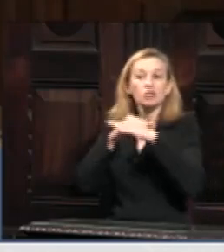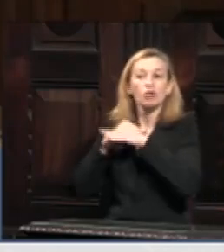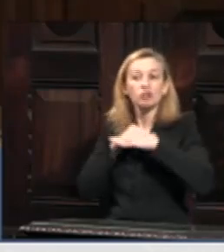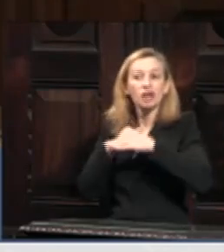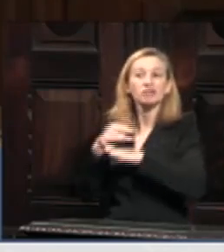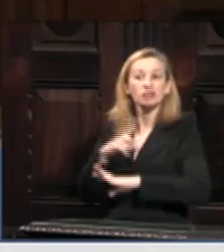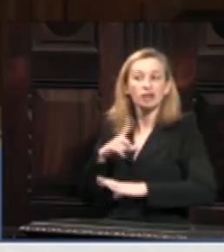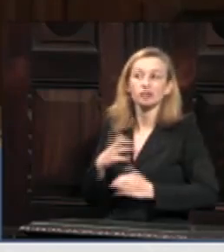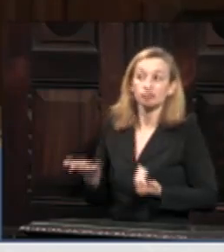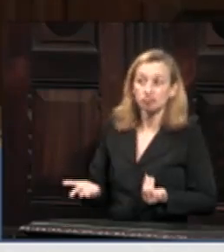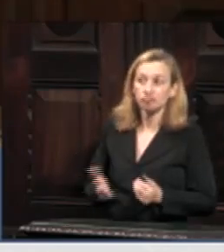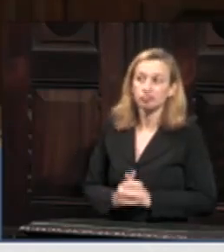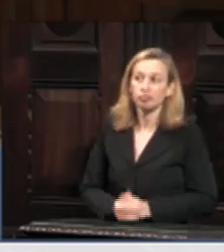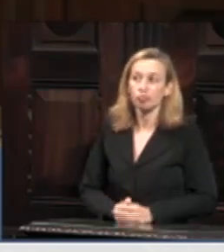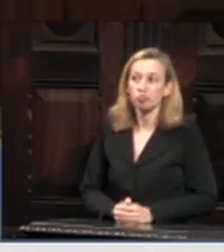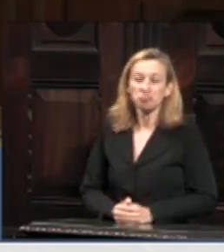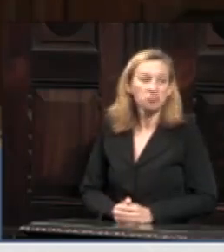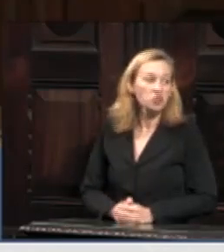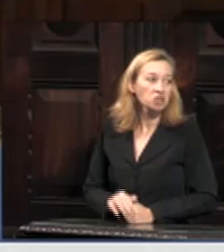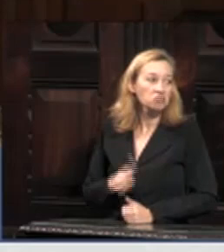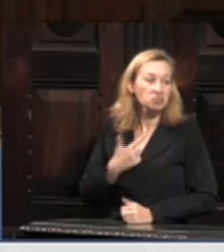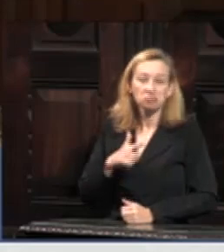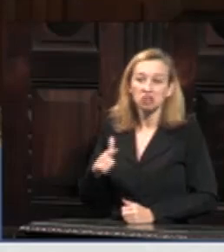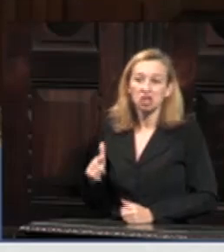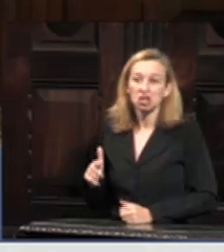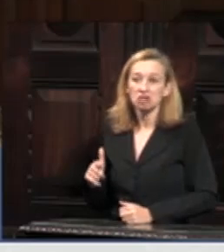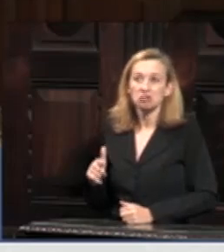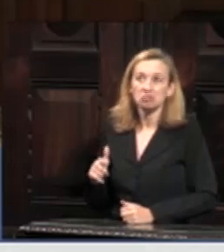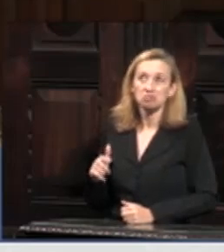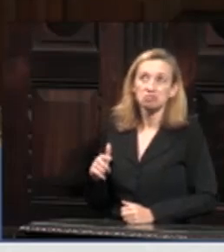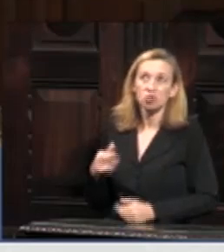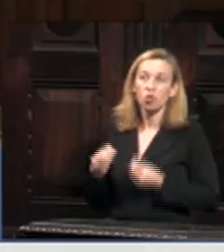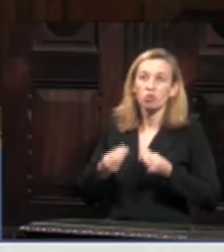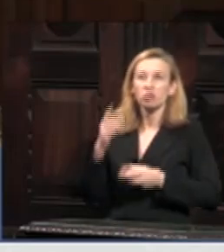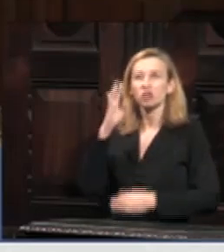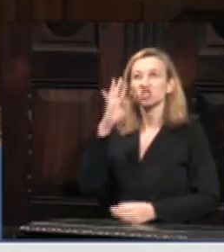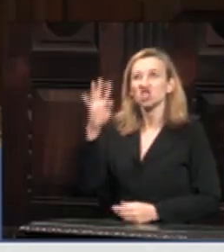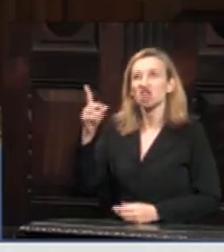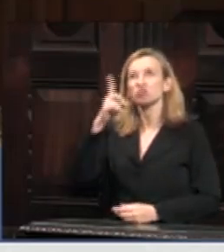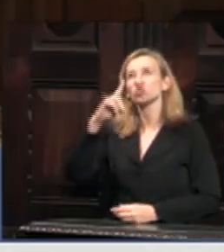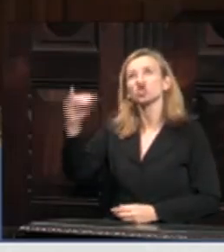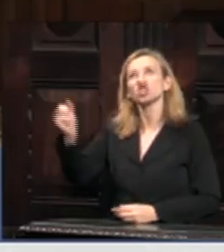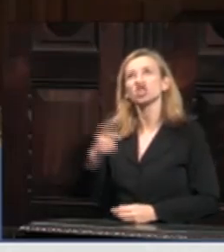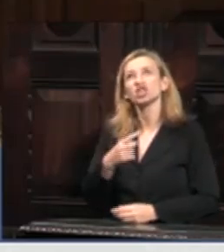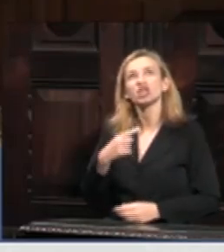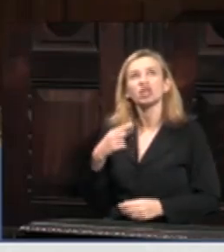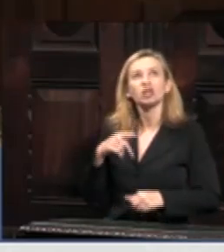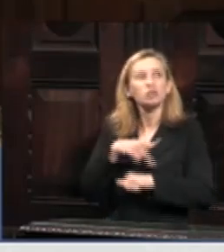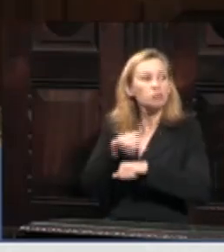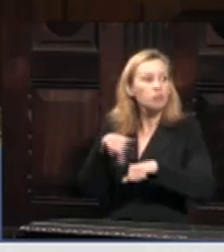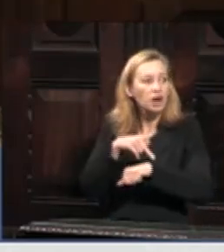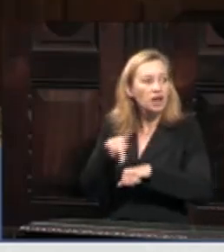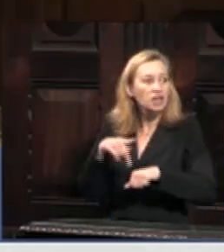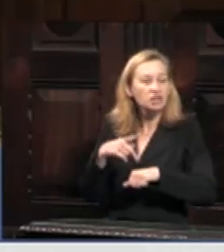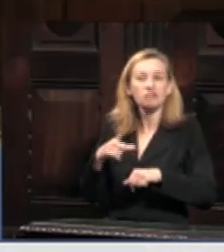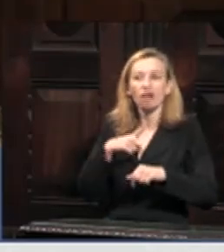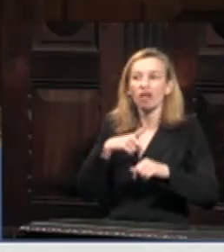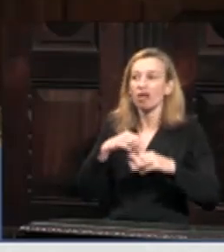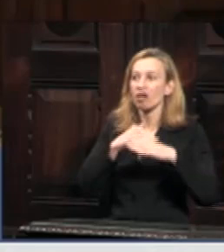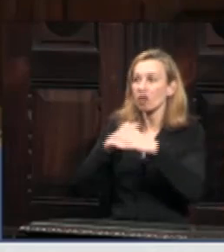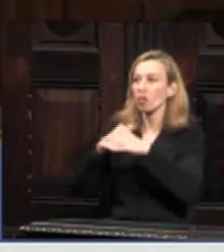ter. Eu não tenho a ilusão de que um dia esse país, ou de que o próprio planeta, tenha tamanha